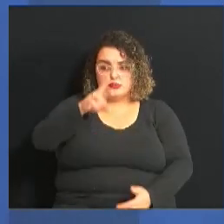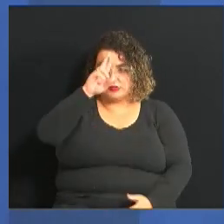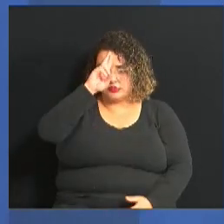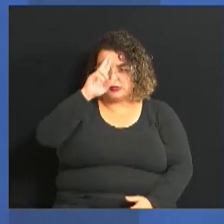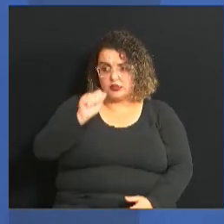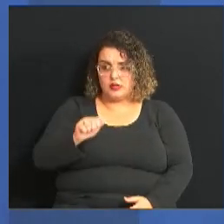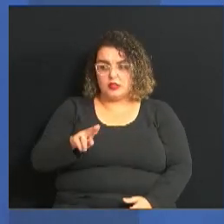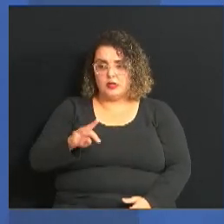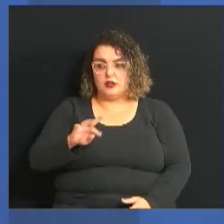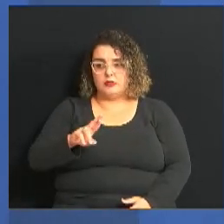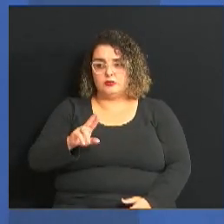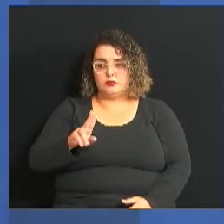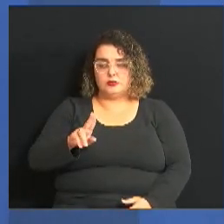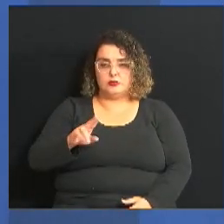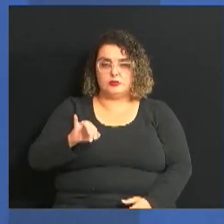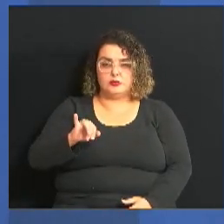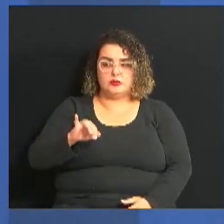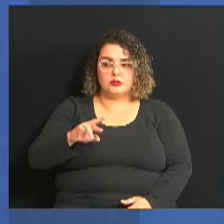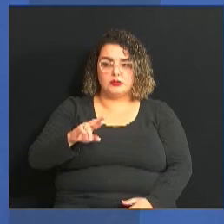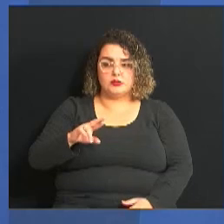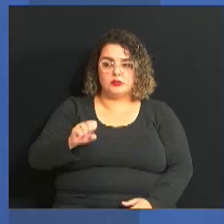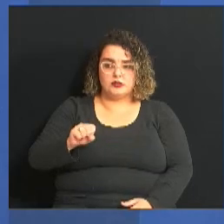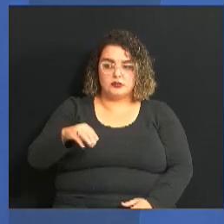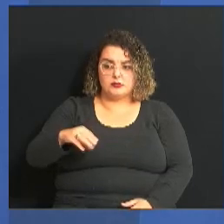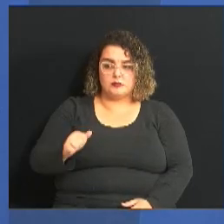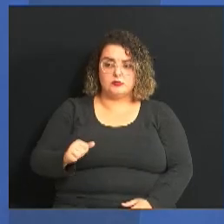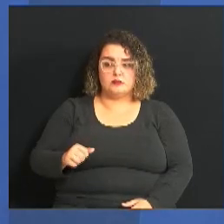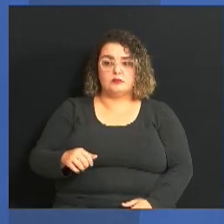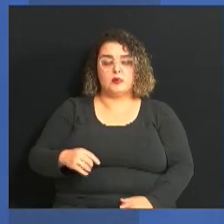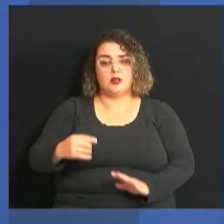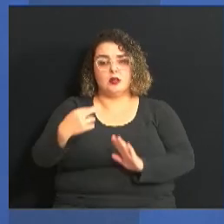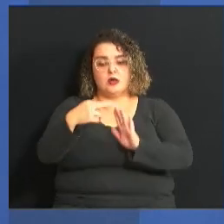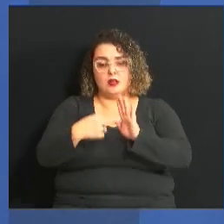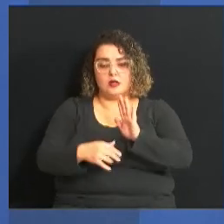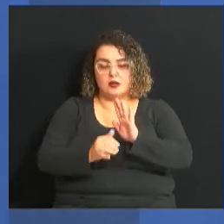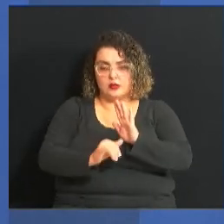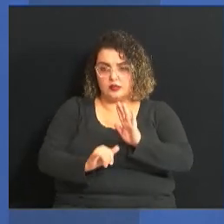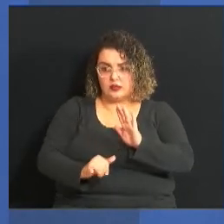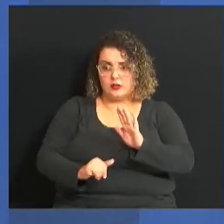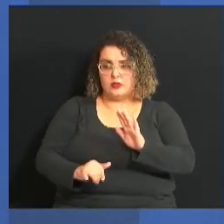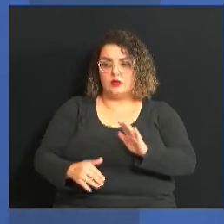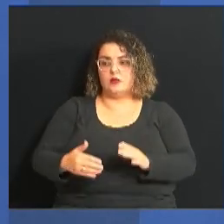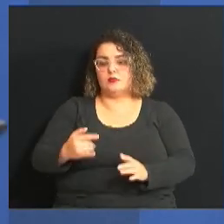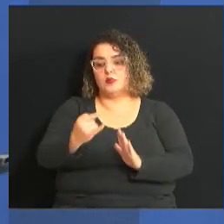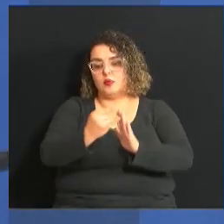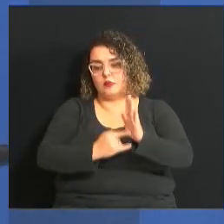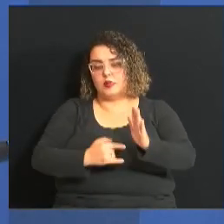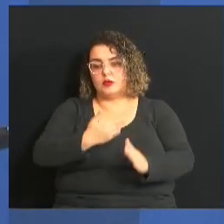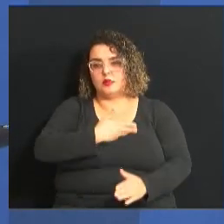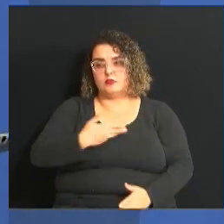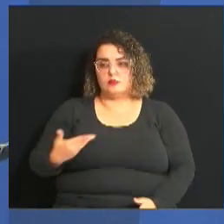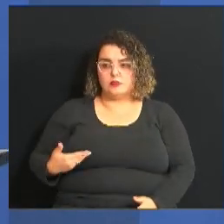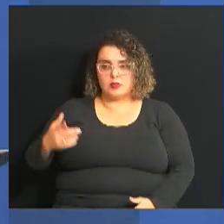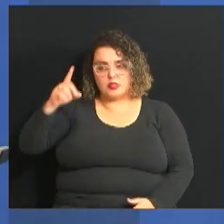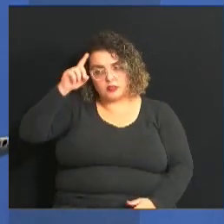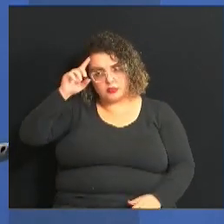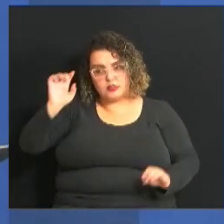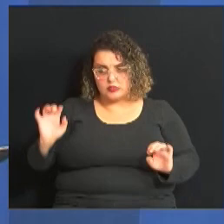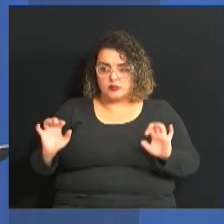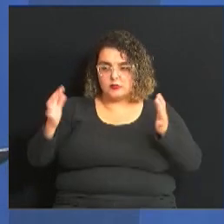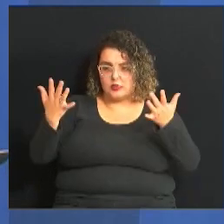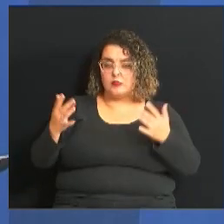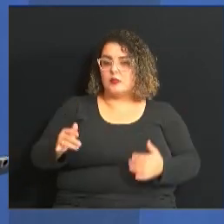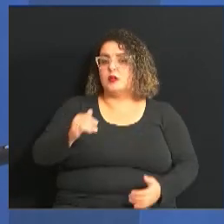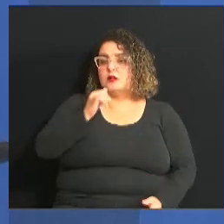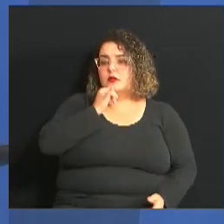declaração de órgão de utilidade pública e ainda relativas as datas cívicas comemorativas por exemplo você